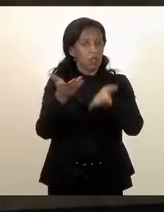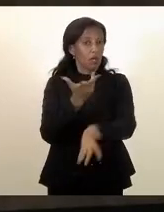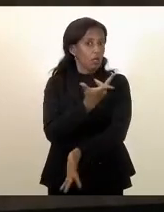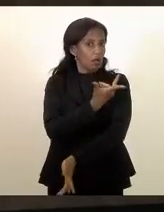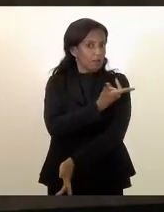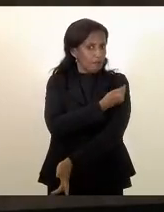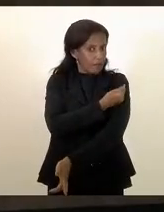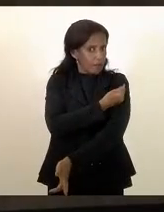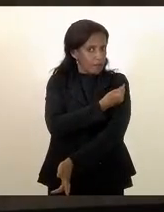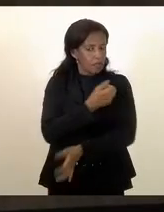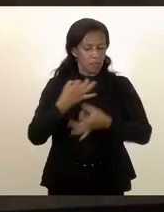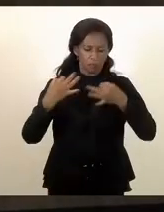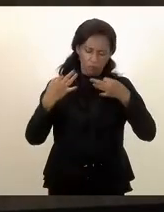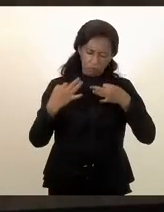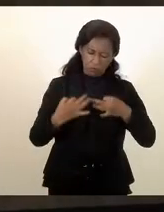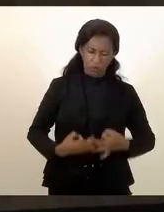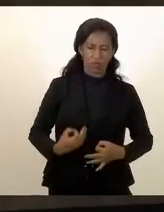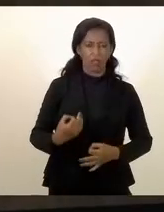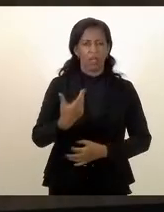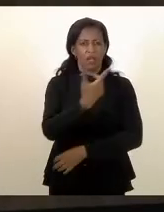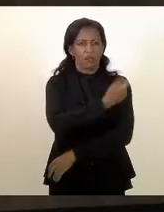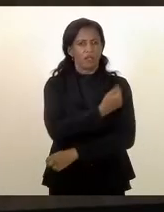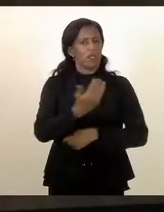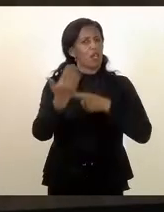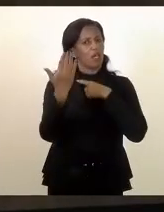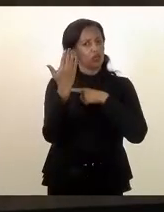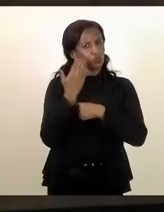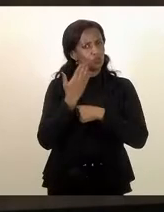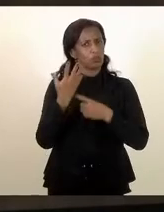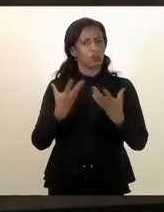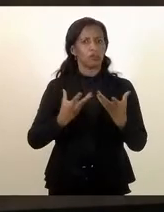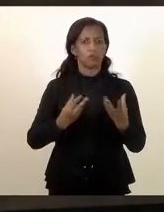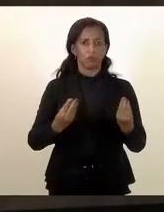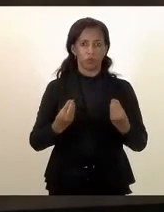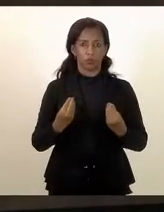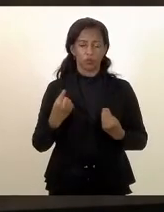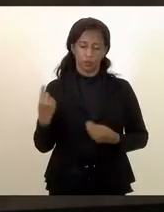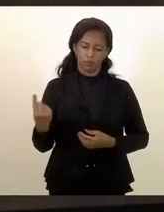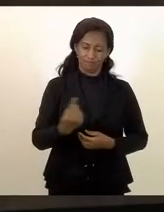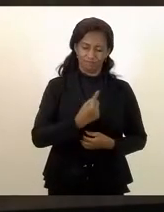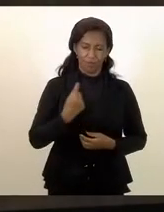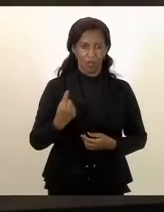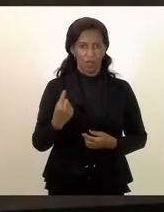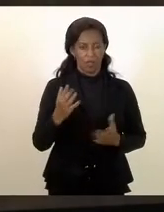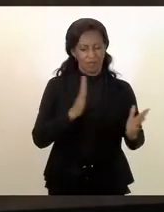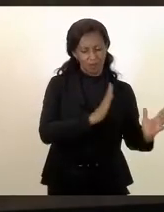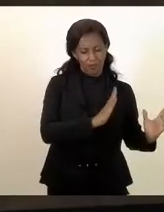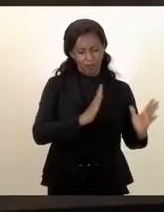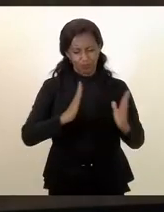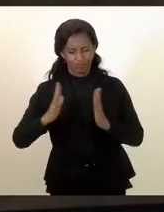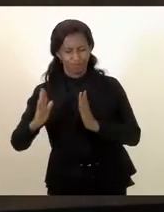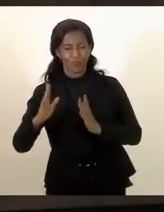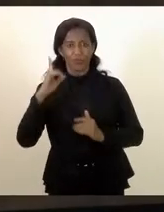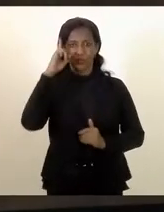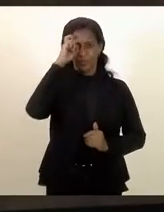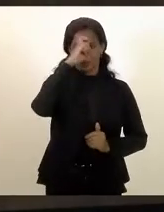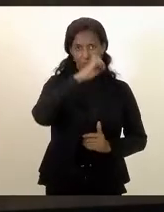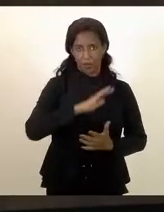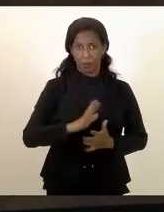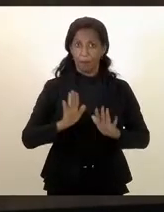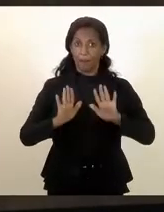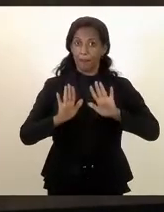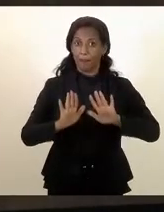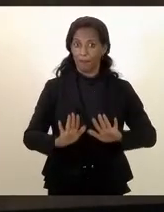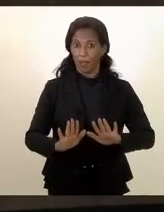com certeza ela ajuda e muito a nós passarmos esse momento tão difícil porém